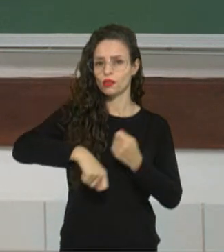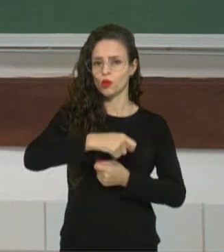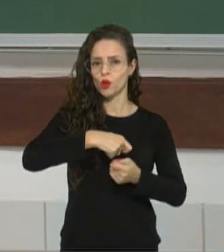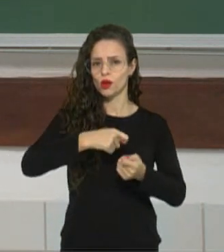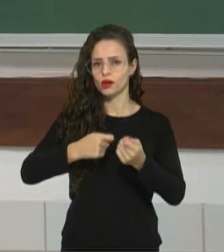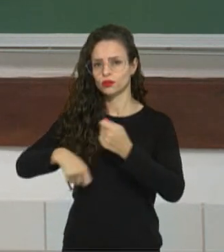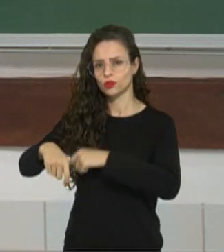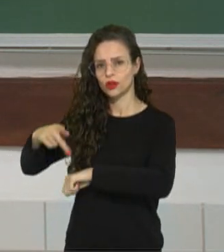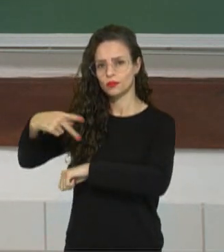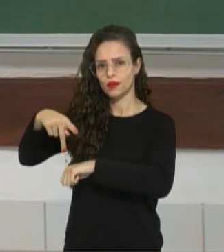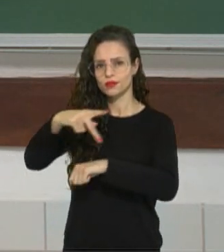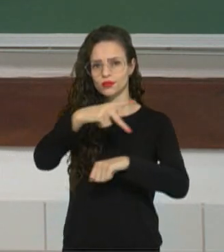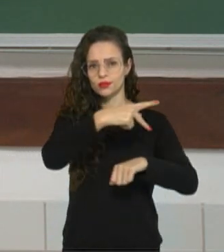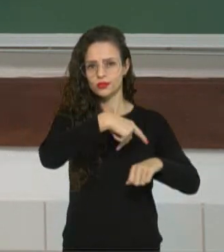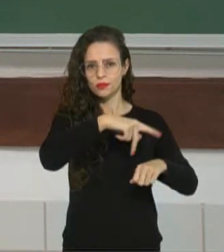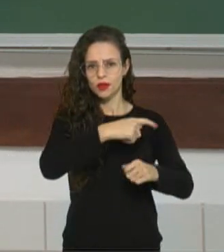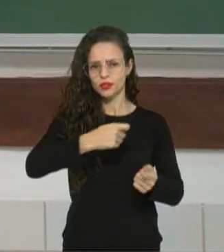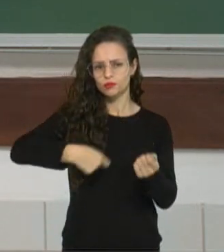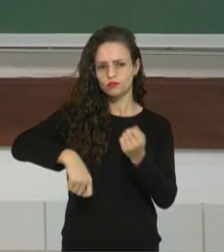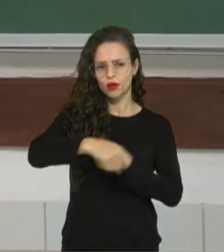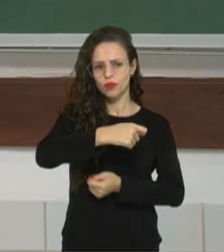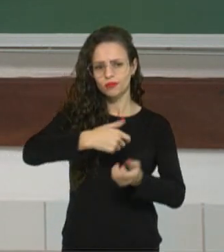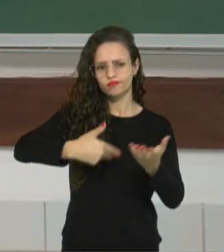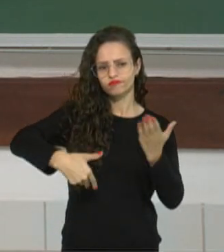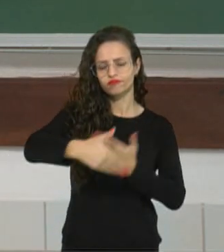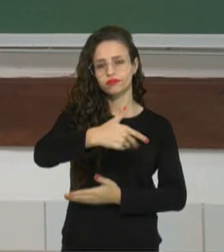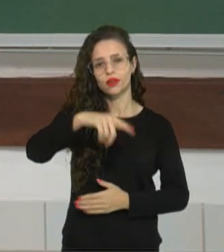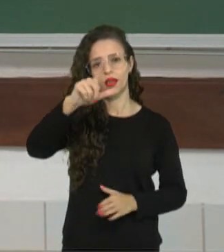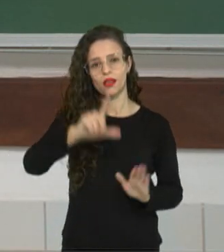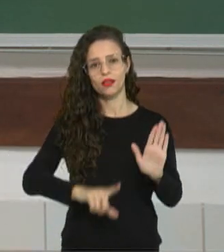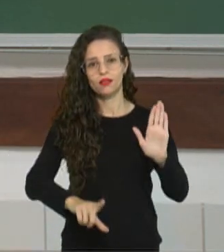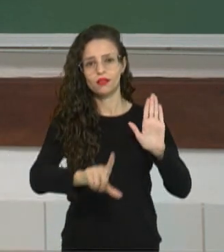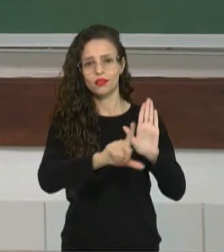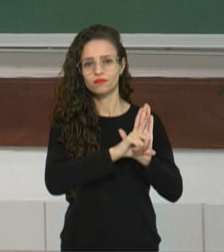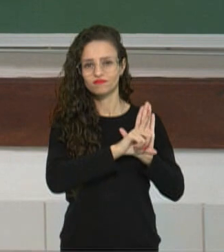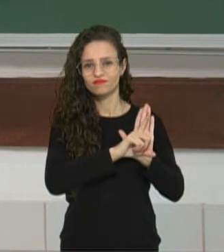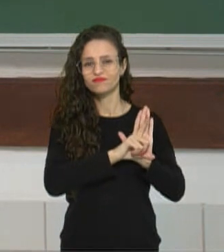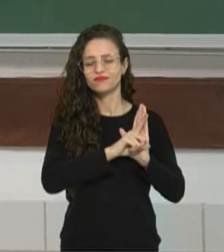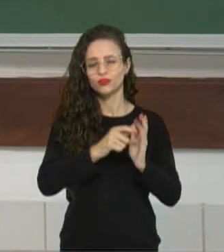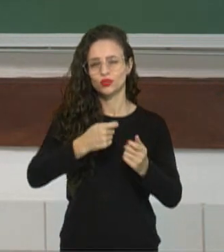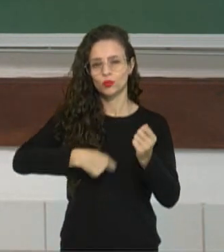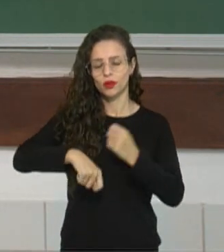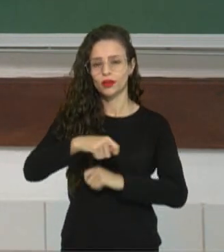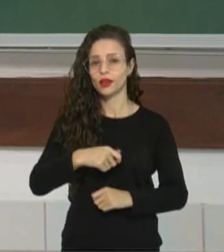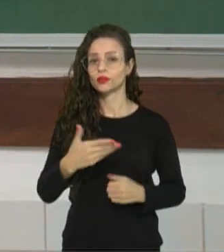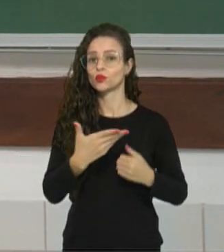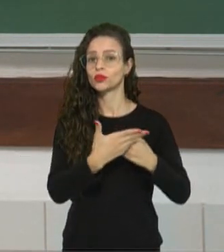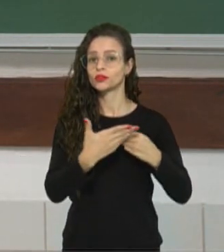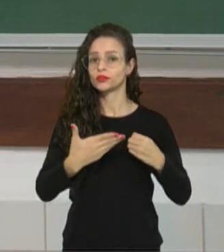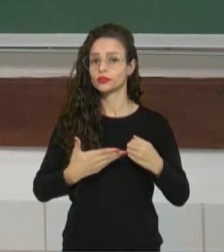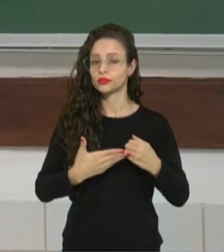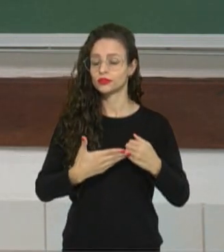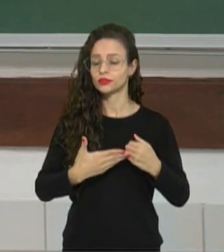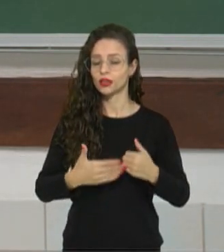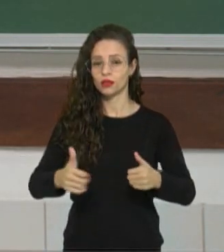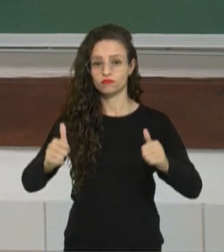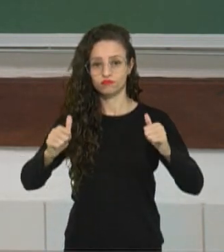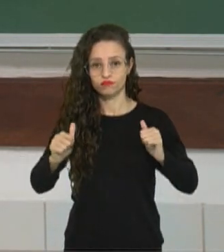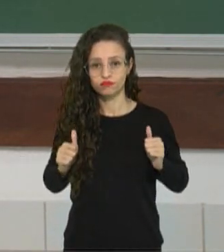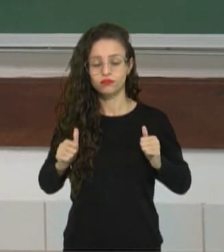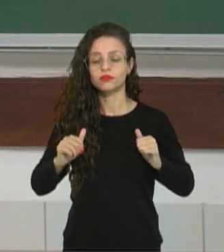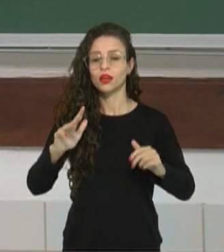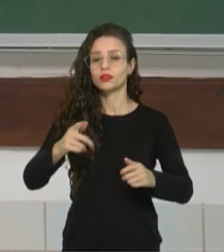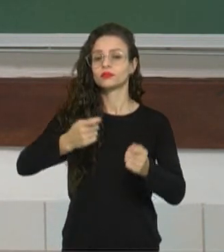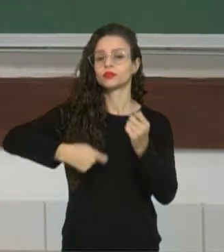dois países que fazem comércio são as leis do mercado. Então, sai o Estado e entra o mercado